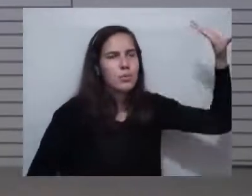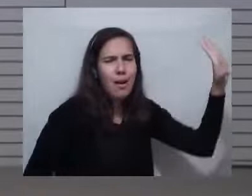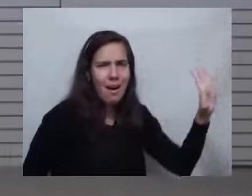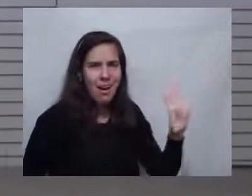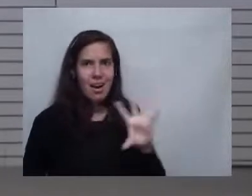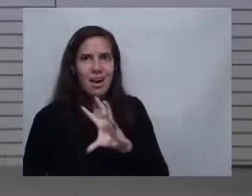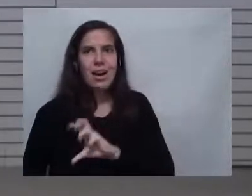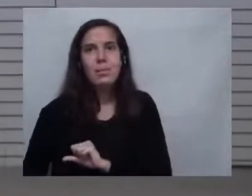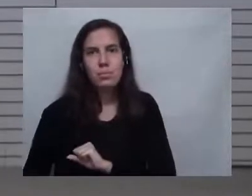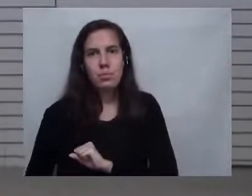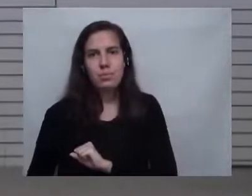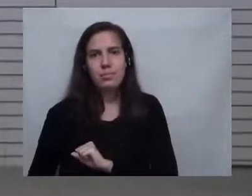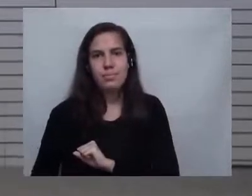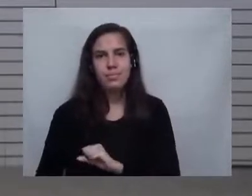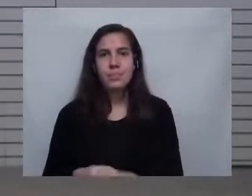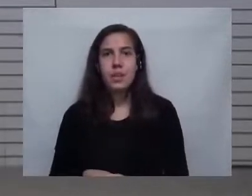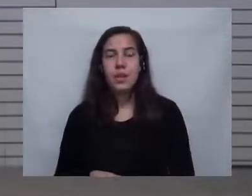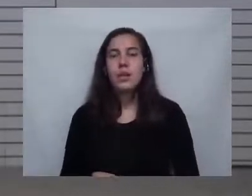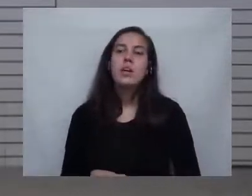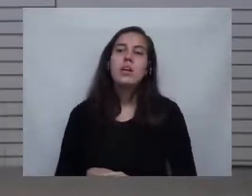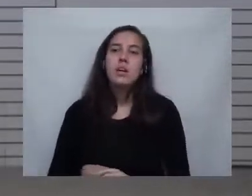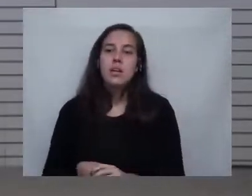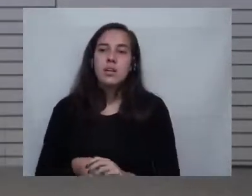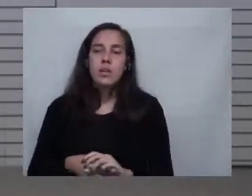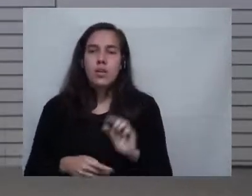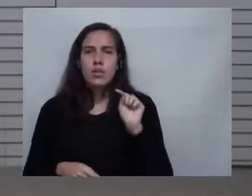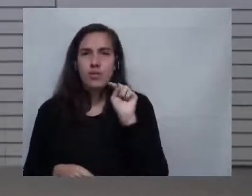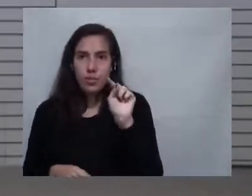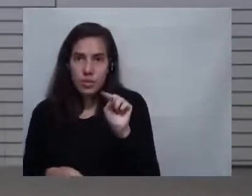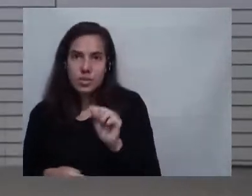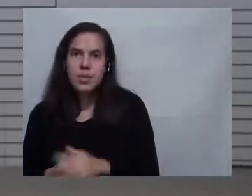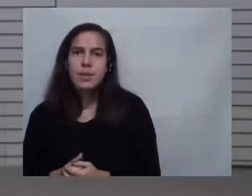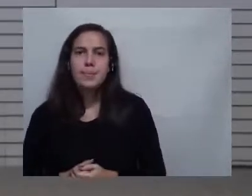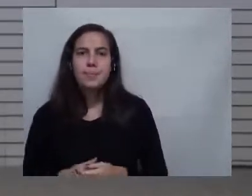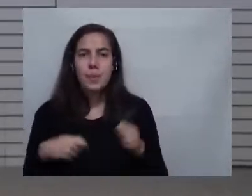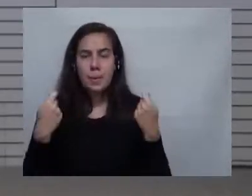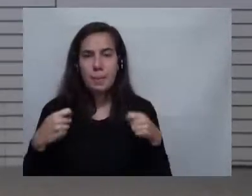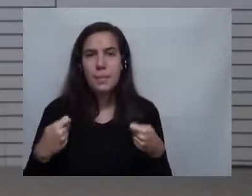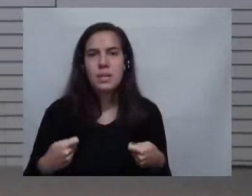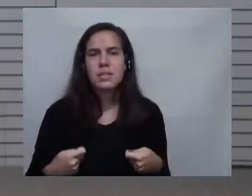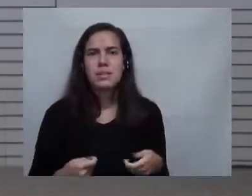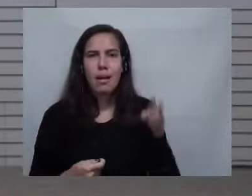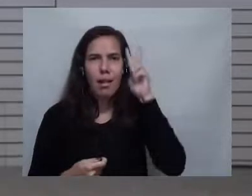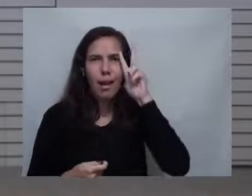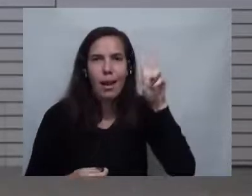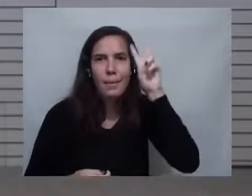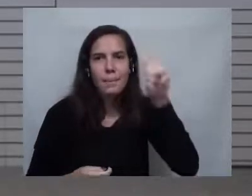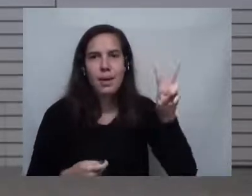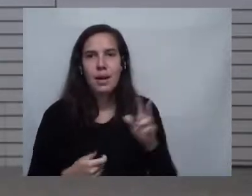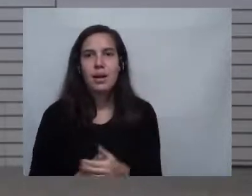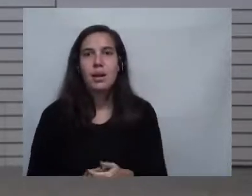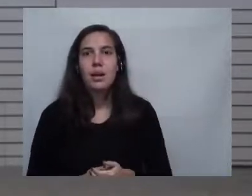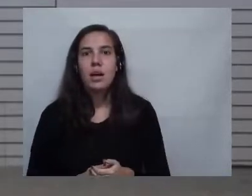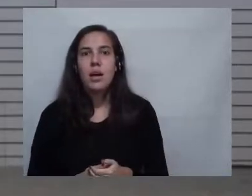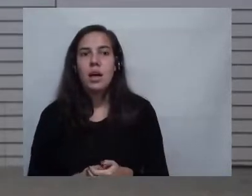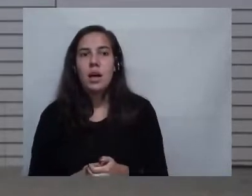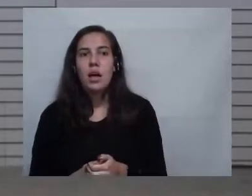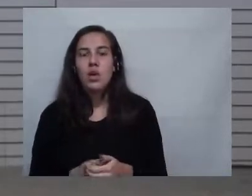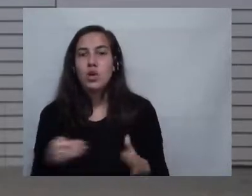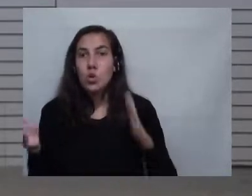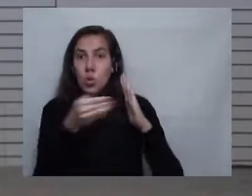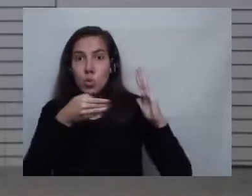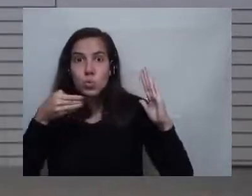pelo amor dele bom então você tem que se lembrar do que aconteceu